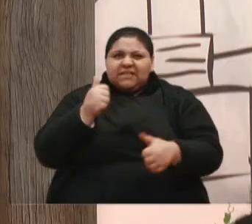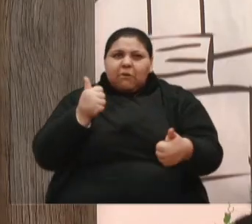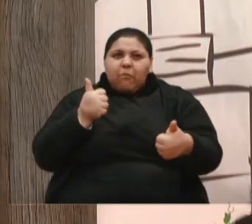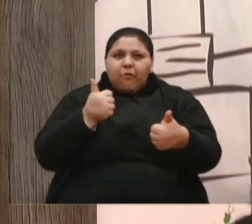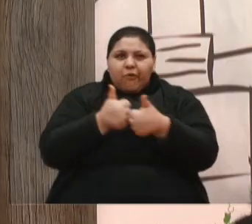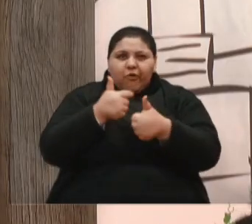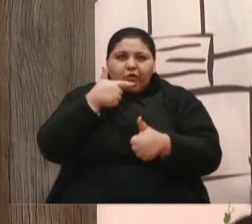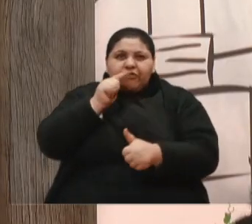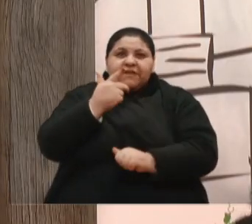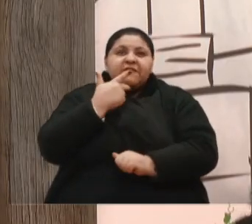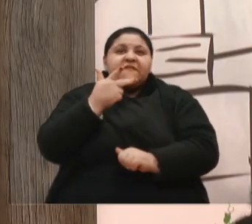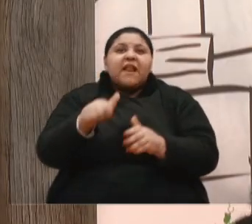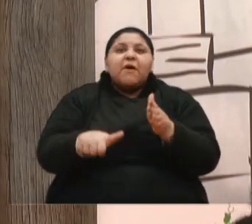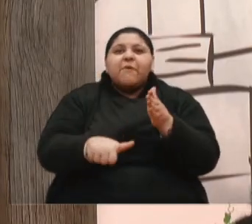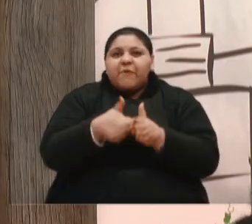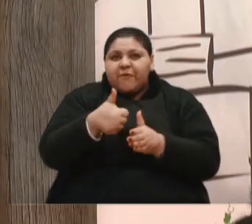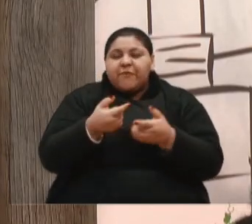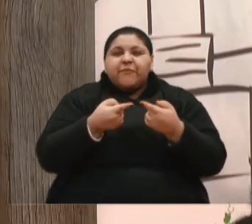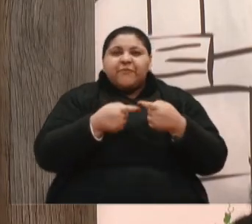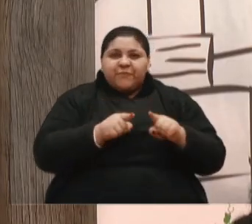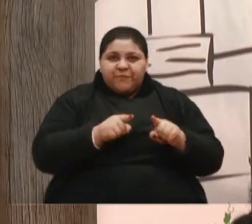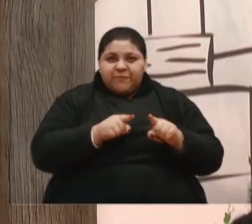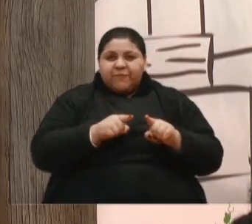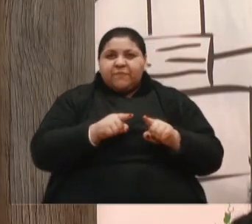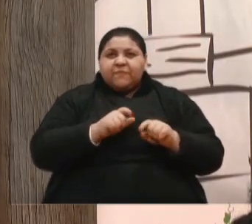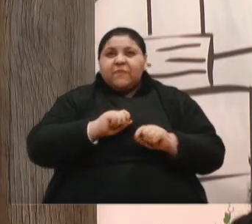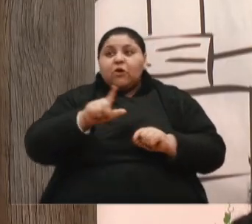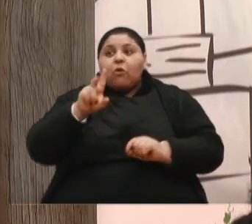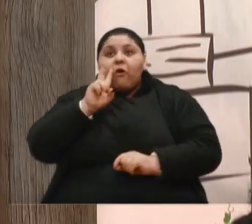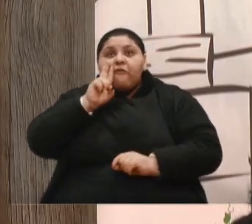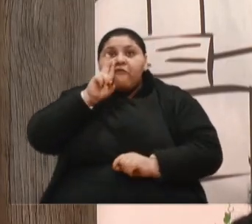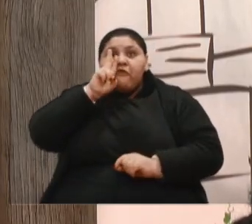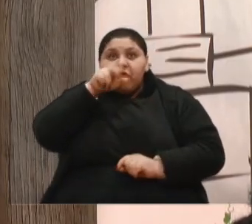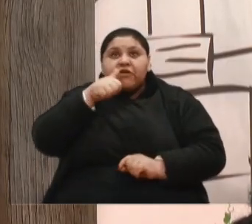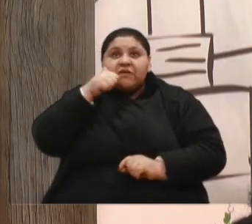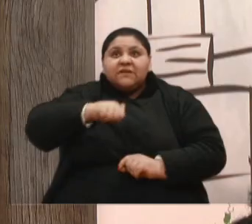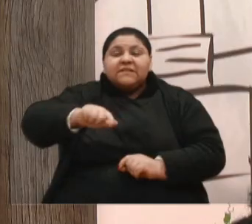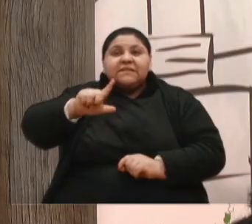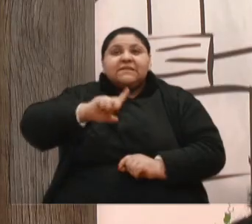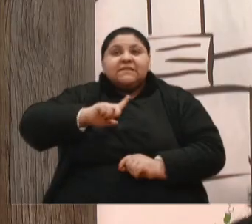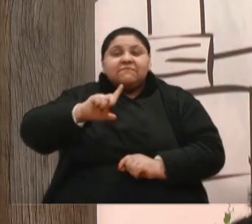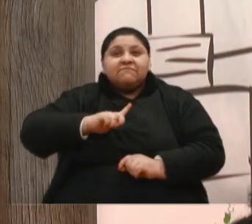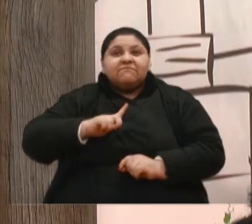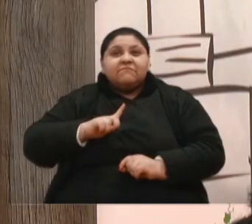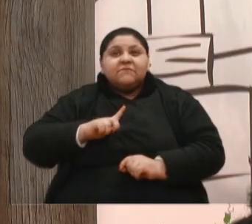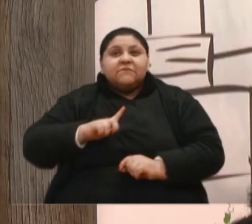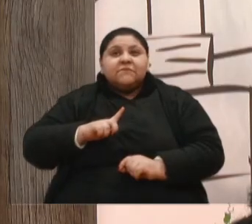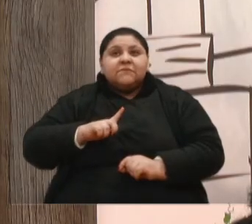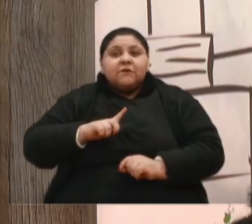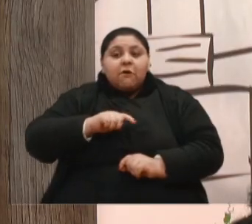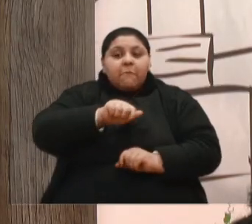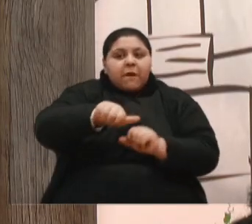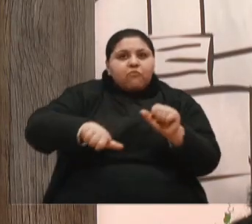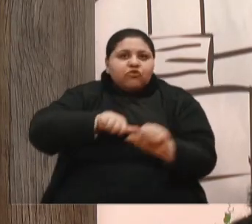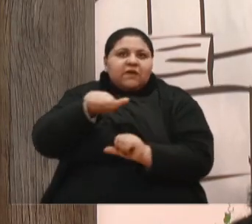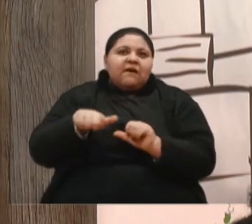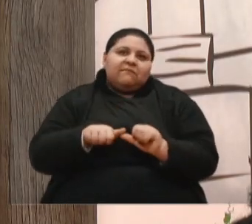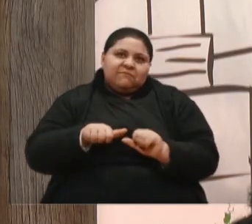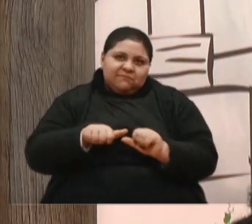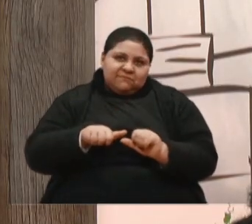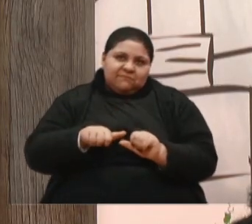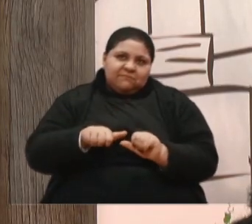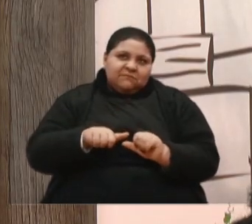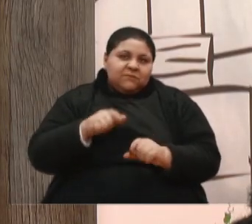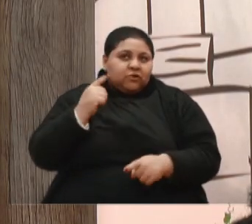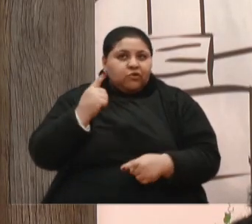que devido a essa proximidade, consegue falar melhor. Mas o fato é, qual a força que a mulher tem para